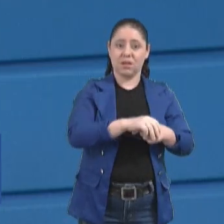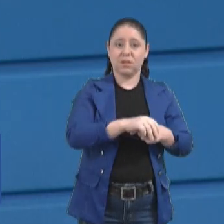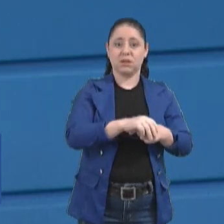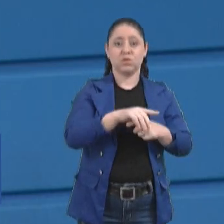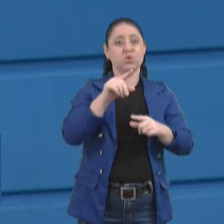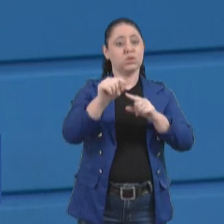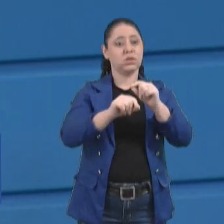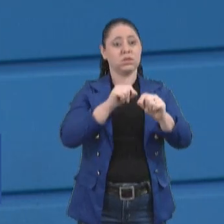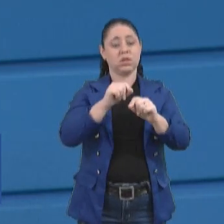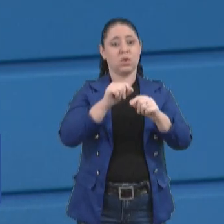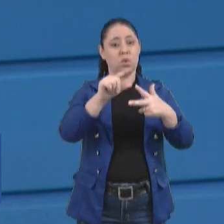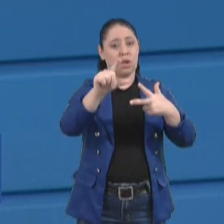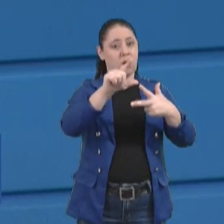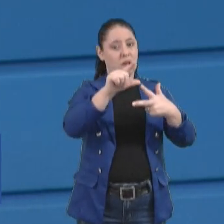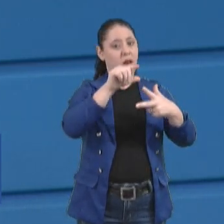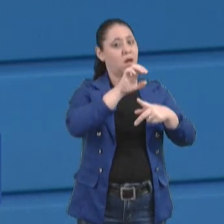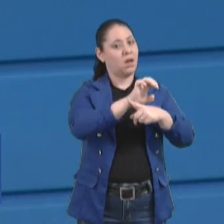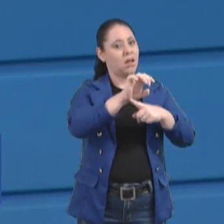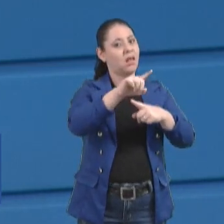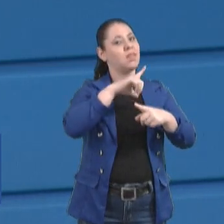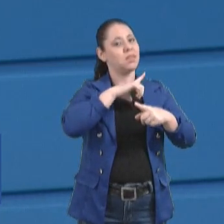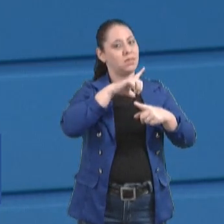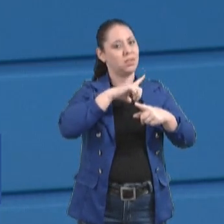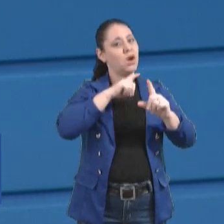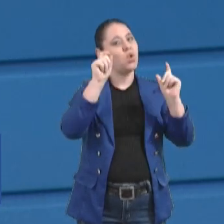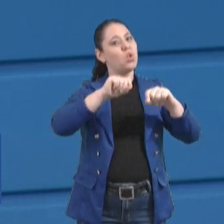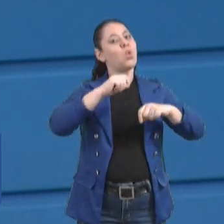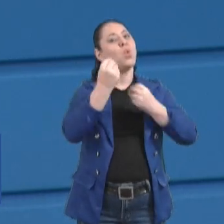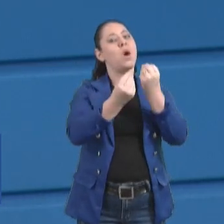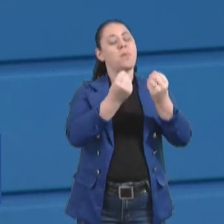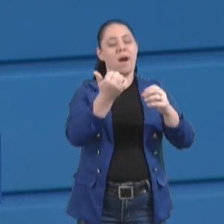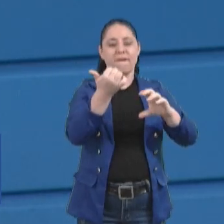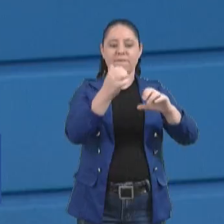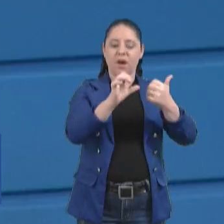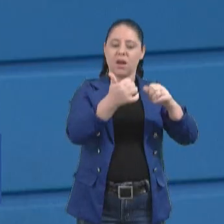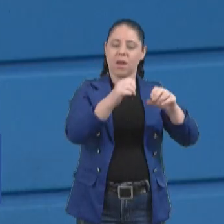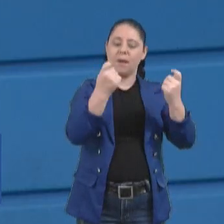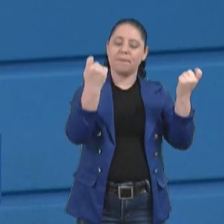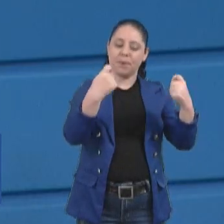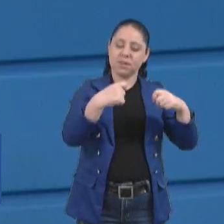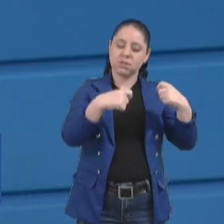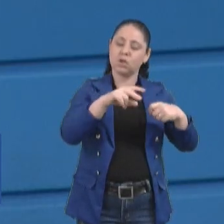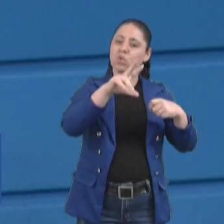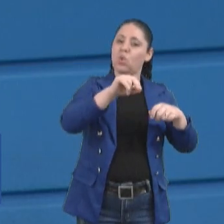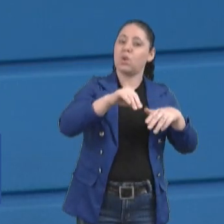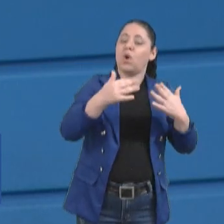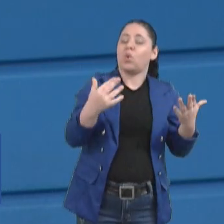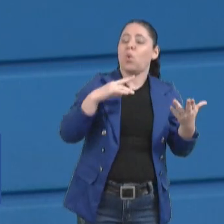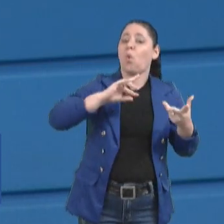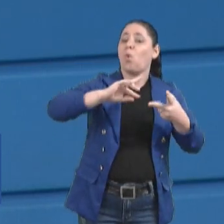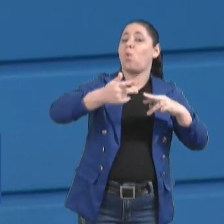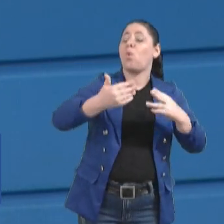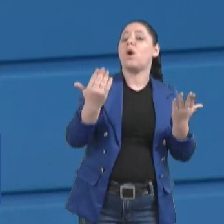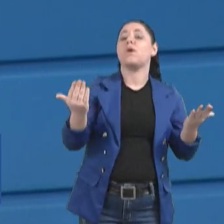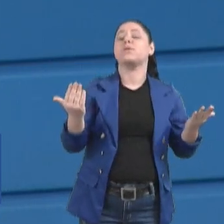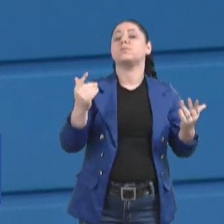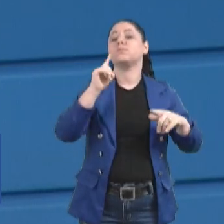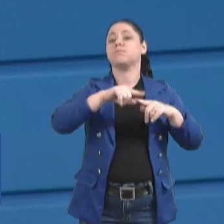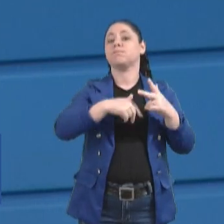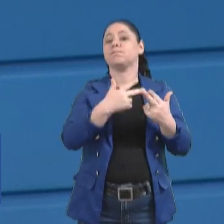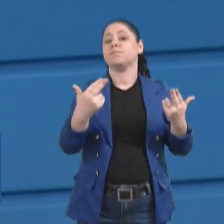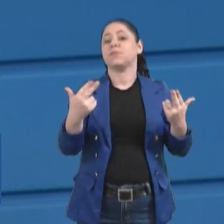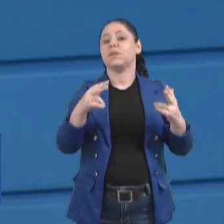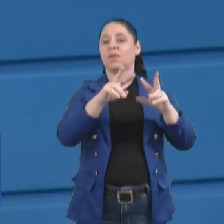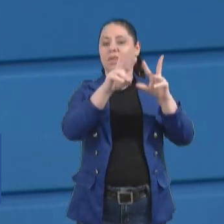que justamente o legislador estadual tenha a condição de avaliar a necessidade desse ou daquele produto e,